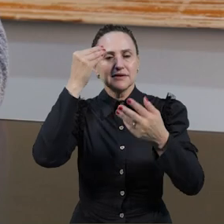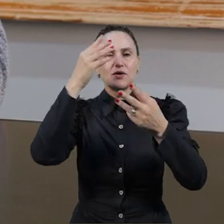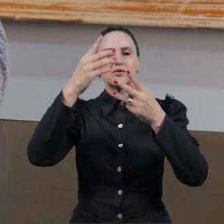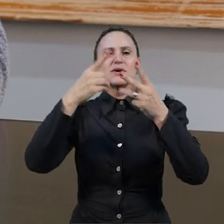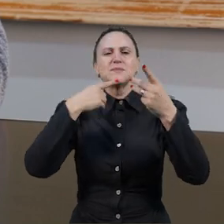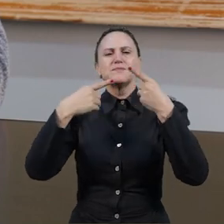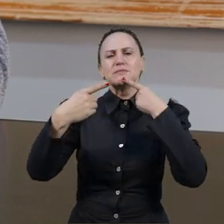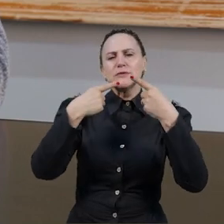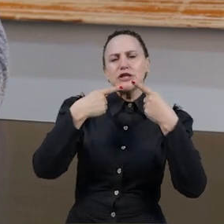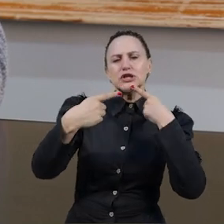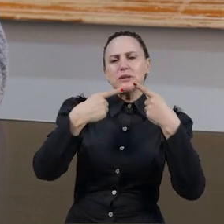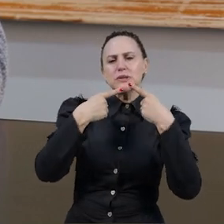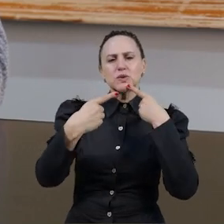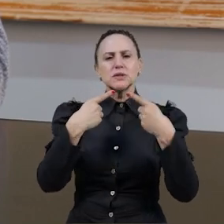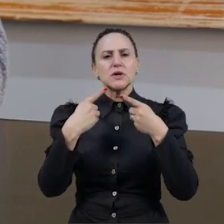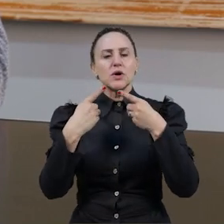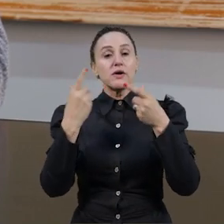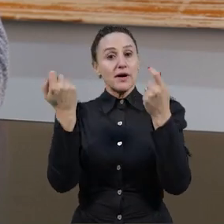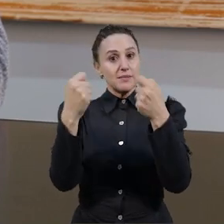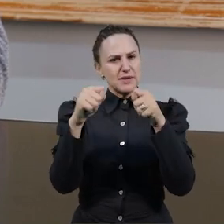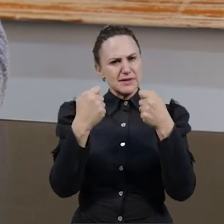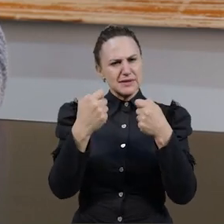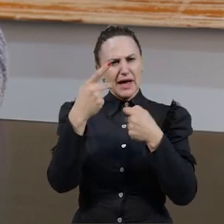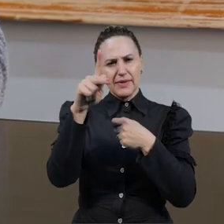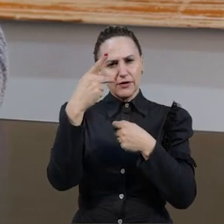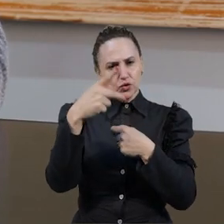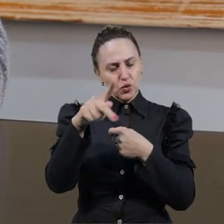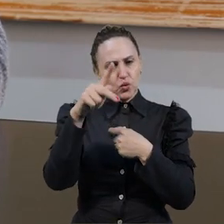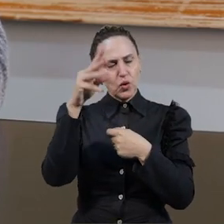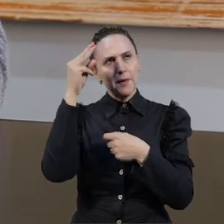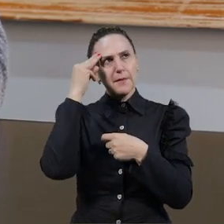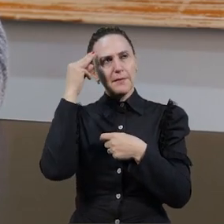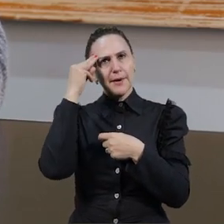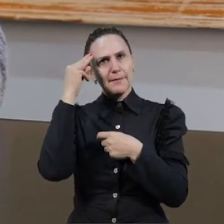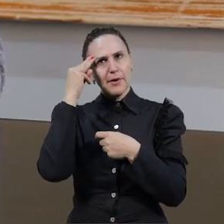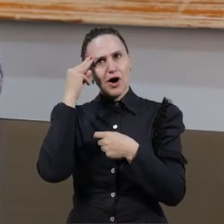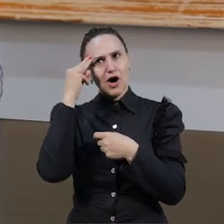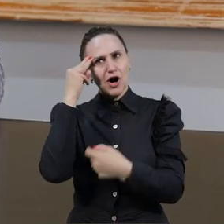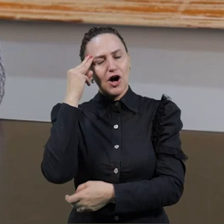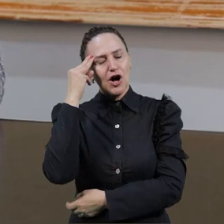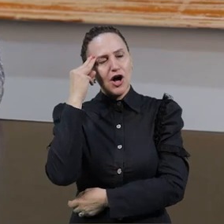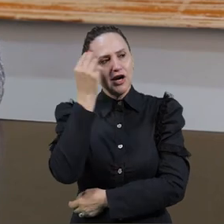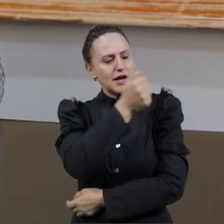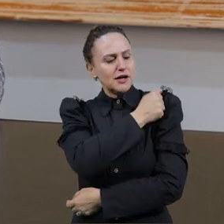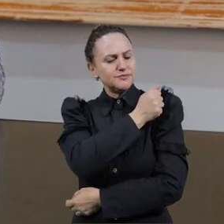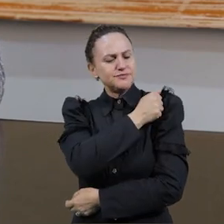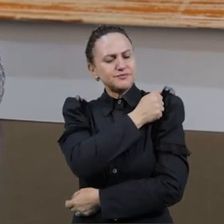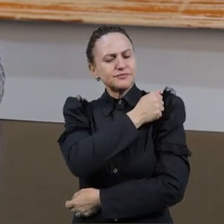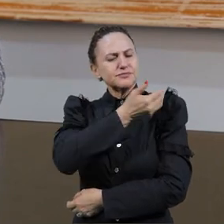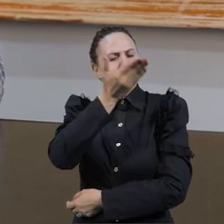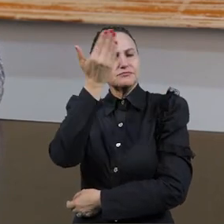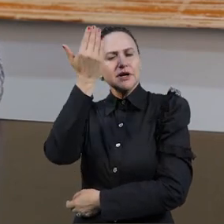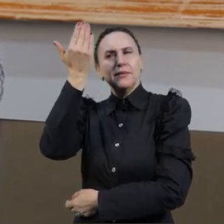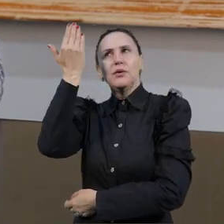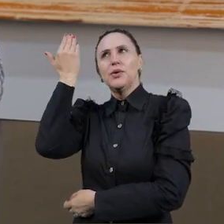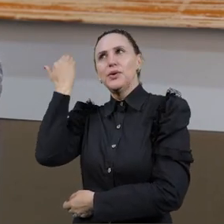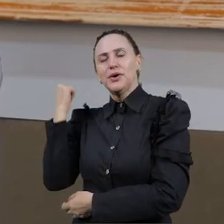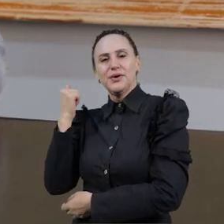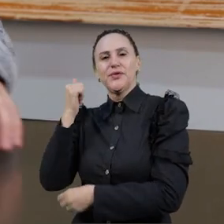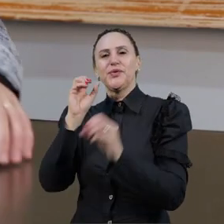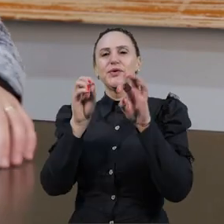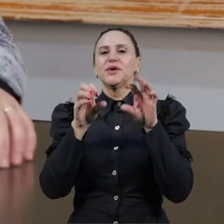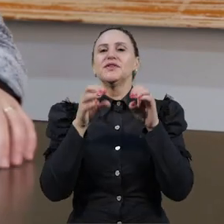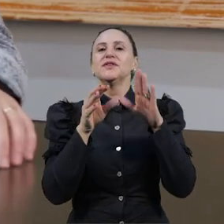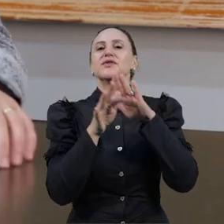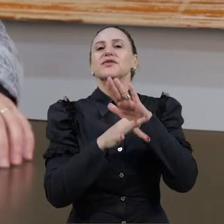que vai necessitar da sua memória. Da sua memória enquanto aluno do ensino fundamental. Então, o que